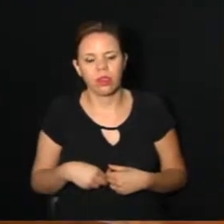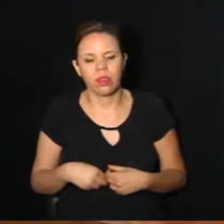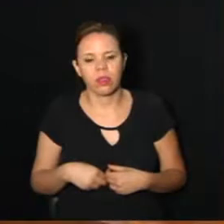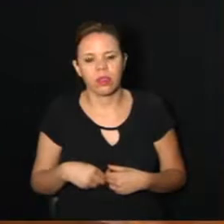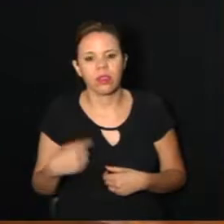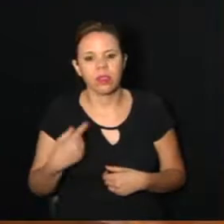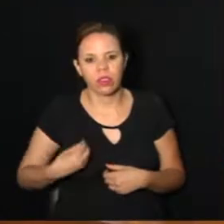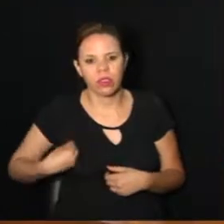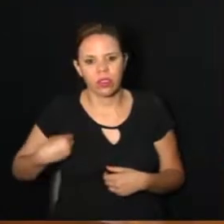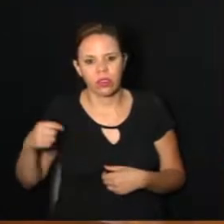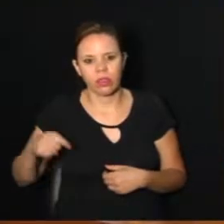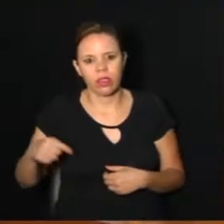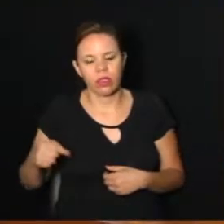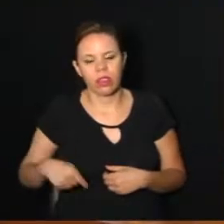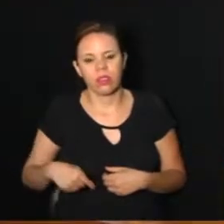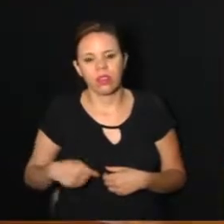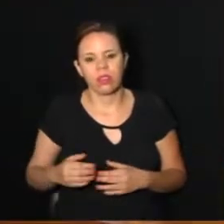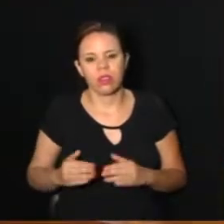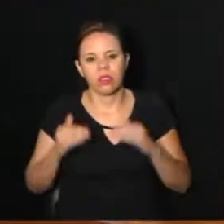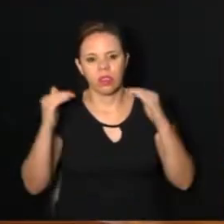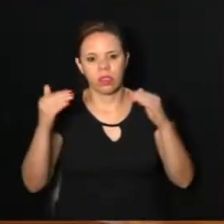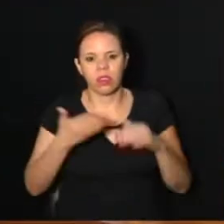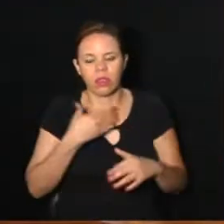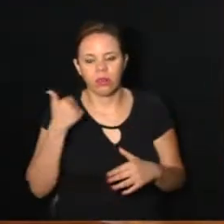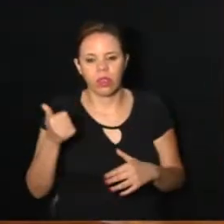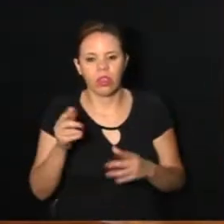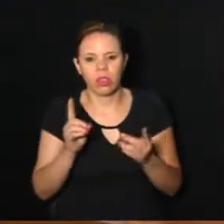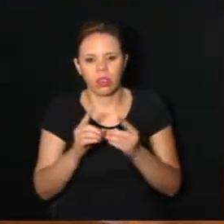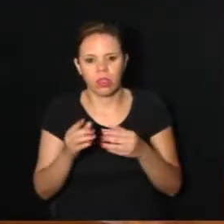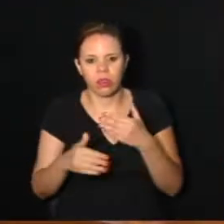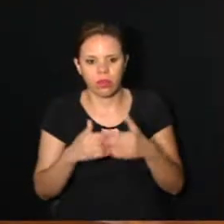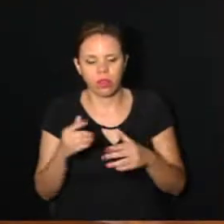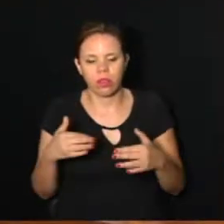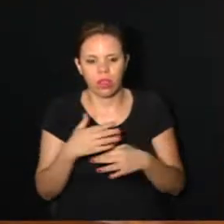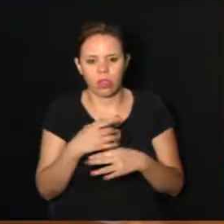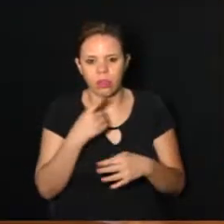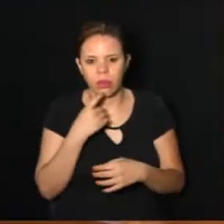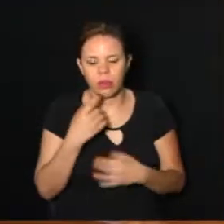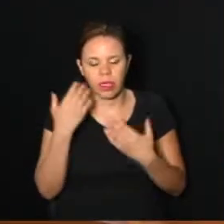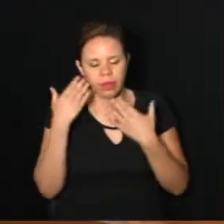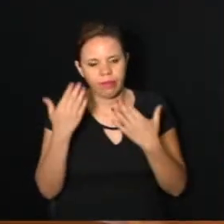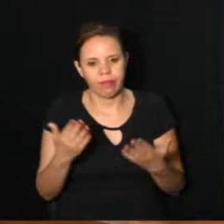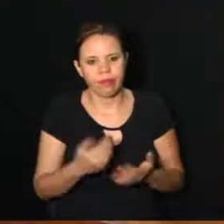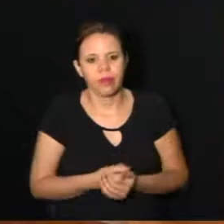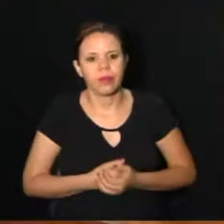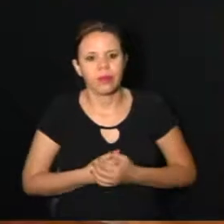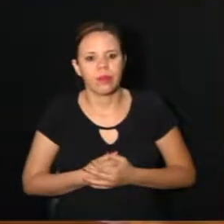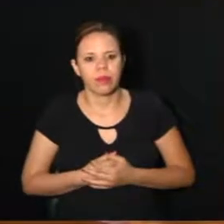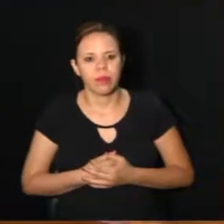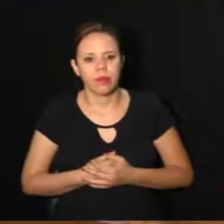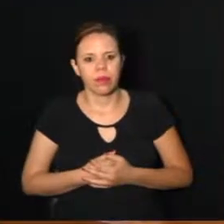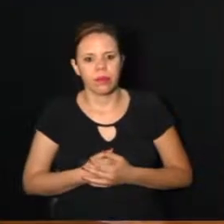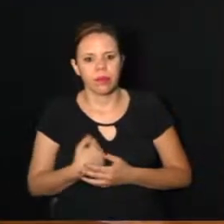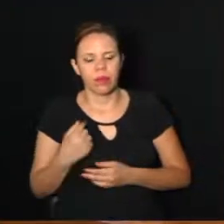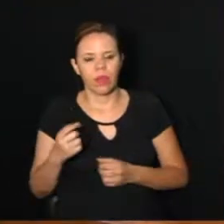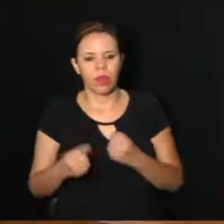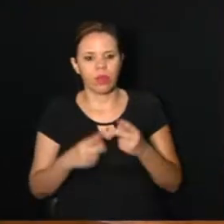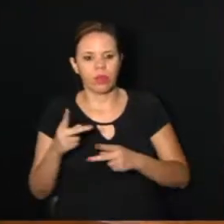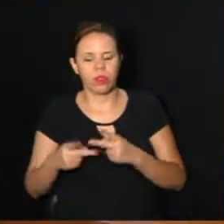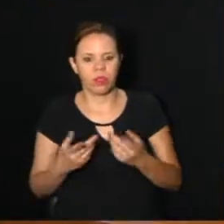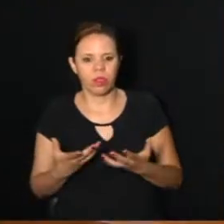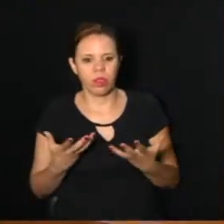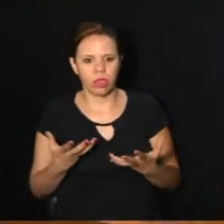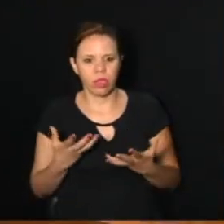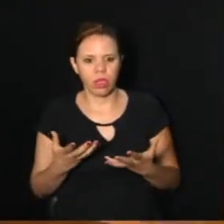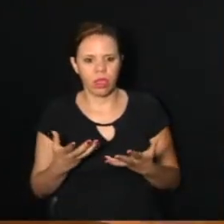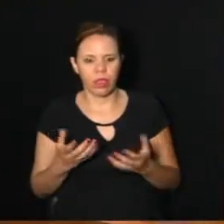estou aqui, um passo muito grande para a melhoria da prestação de serviço na cidade de Campinas. Obrigado. Eu que agradeço. Nós temos algumas pessoas que querem